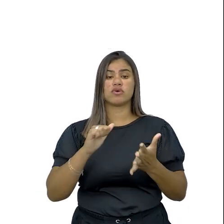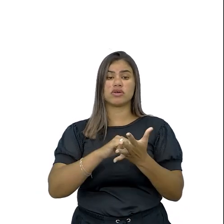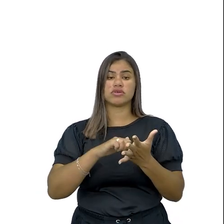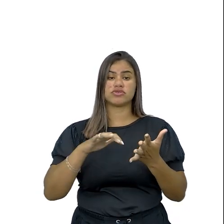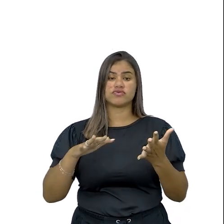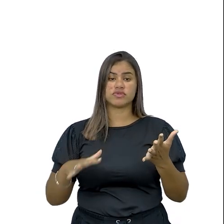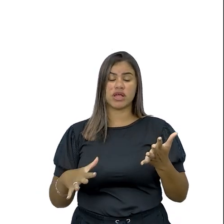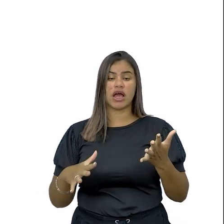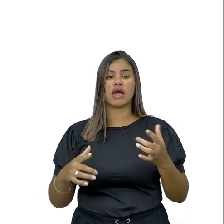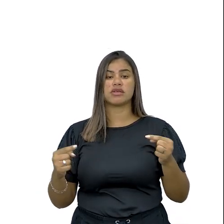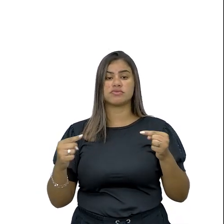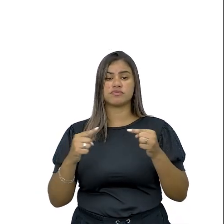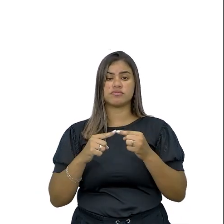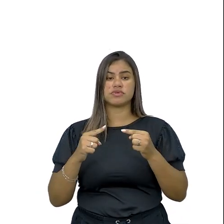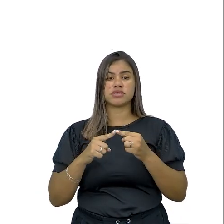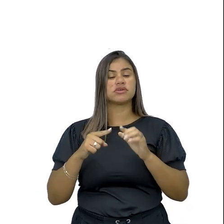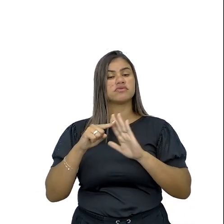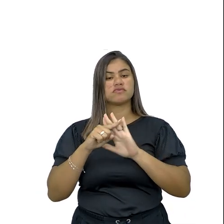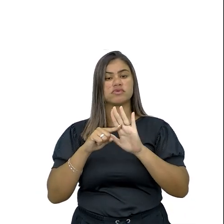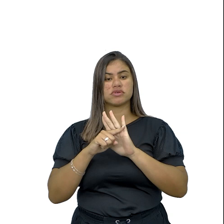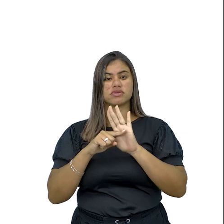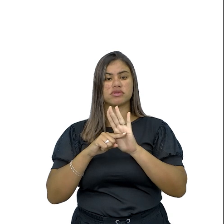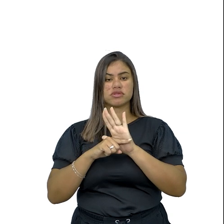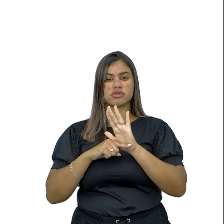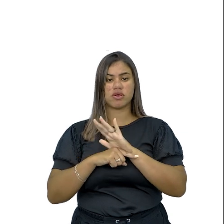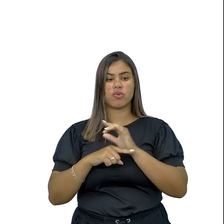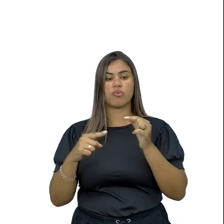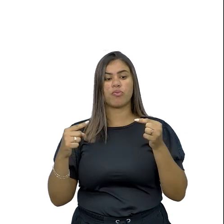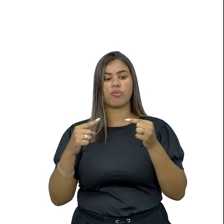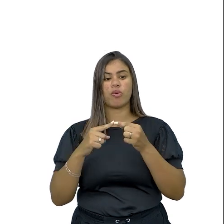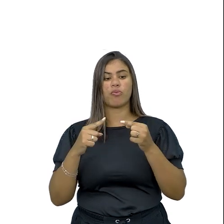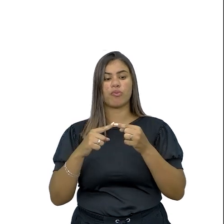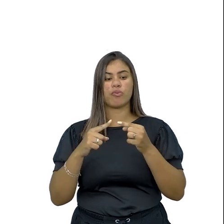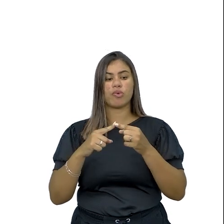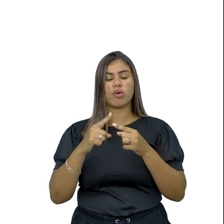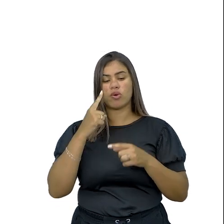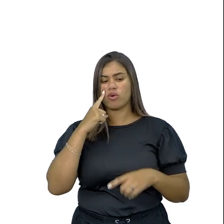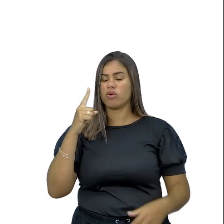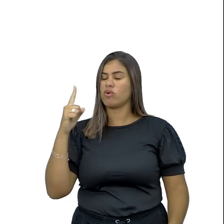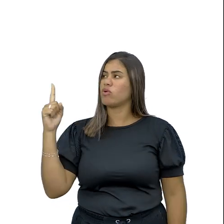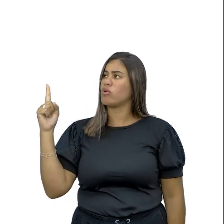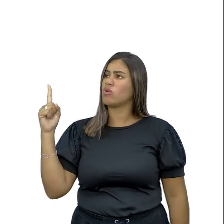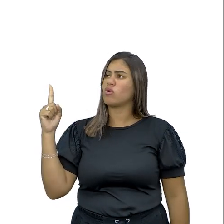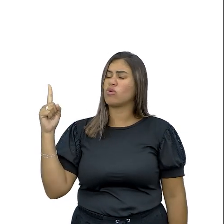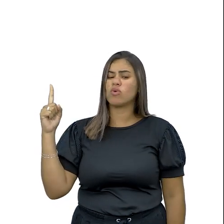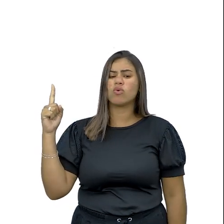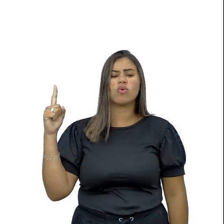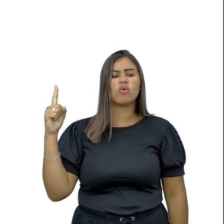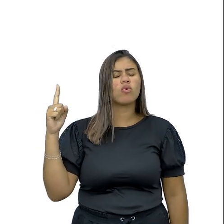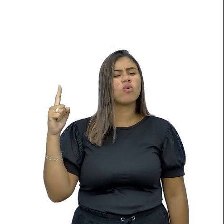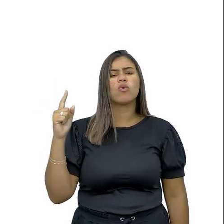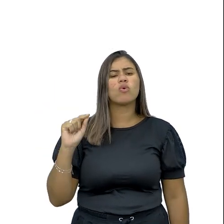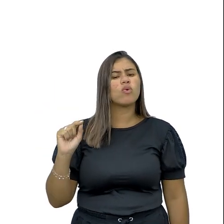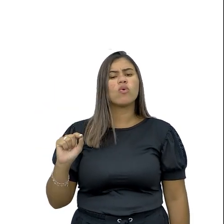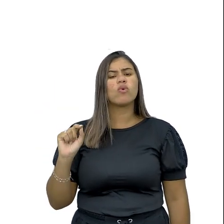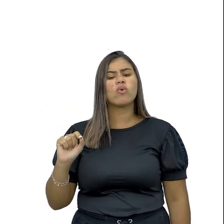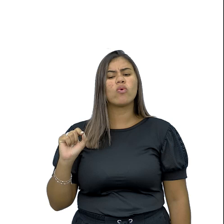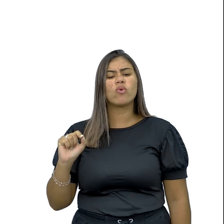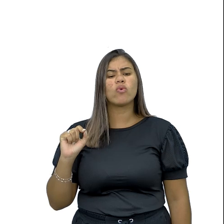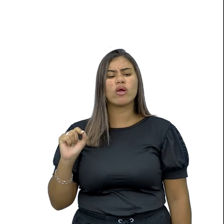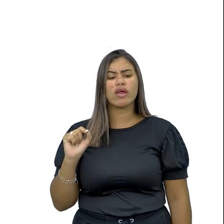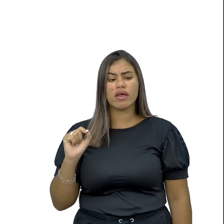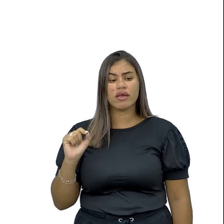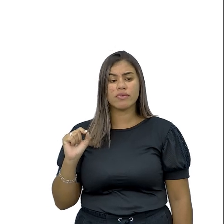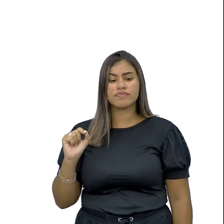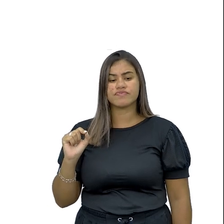de investigação dita pelas autoras de confirmação? O que seria?